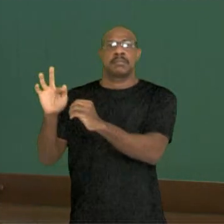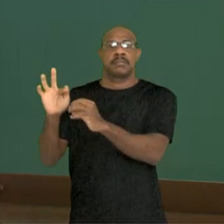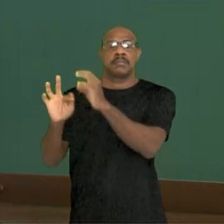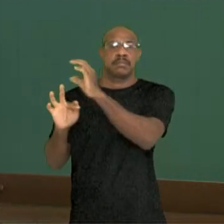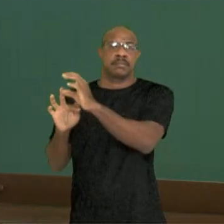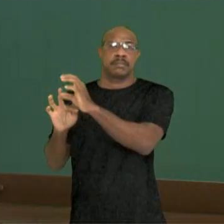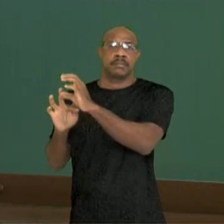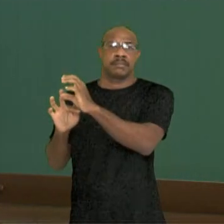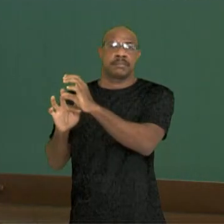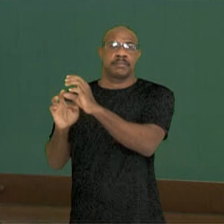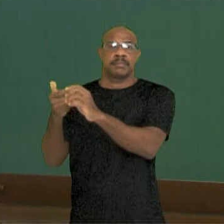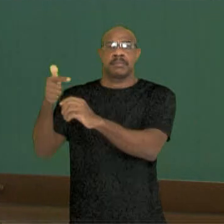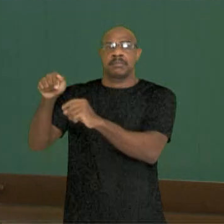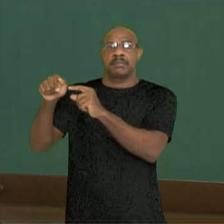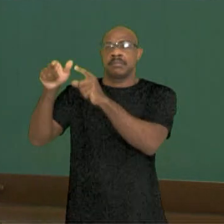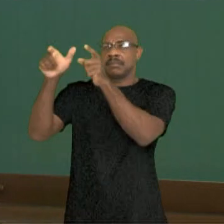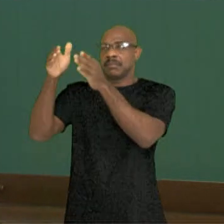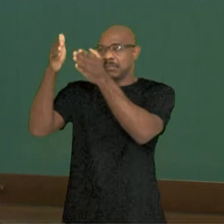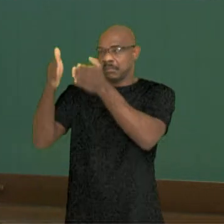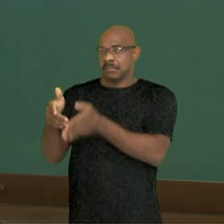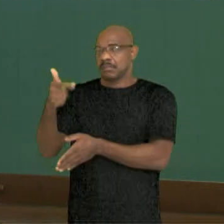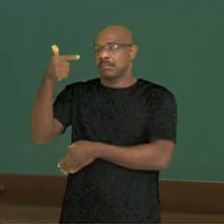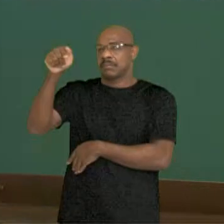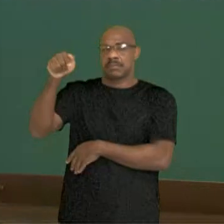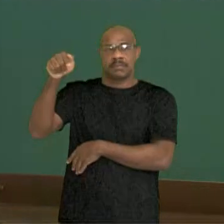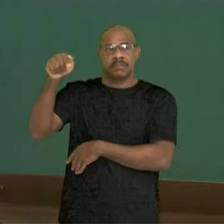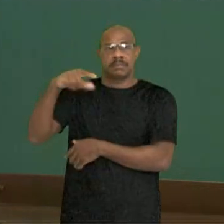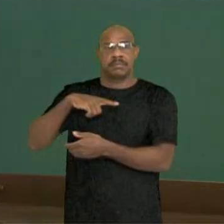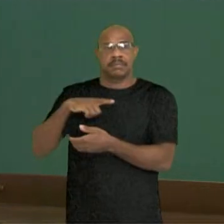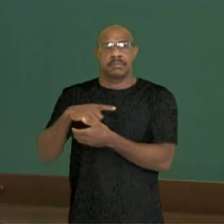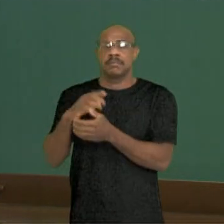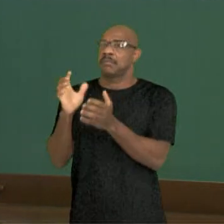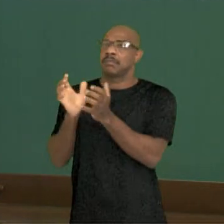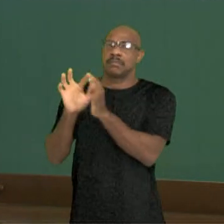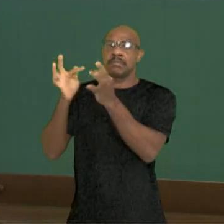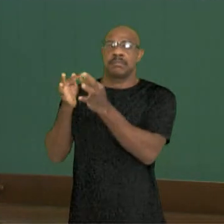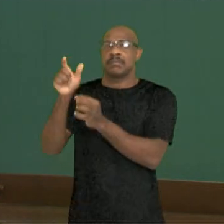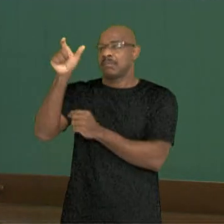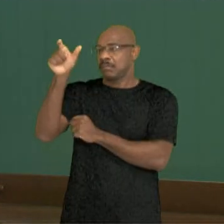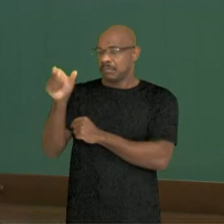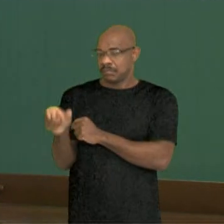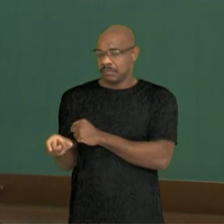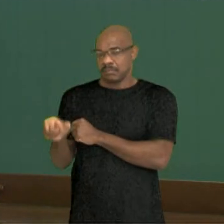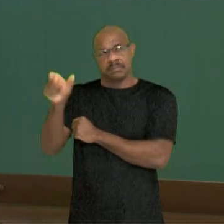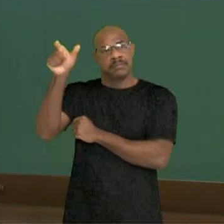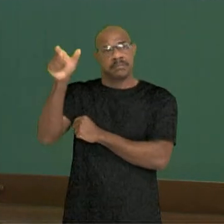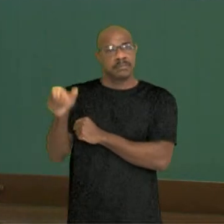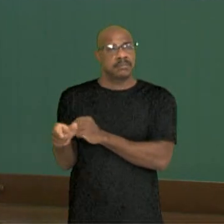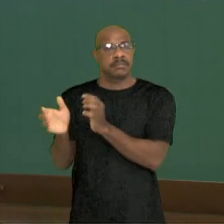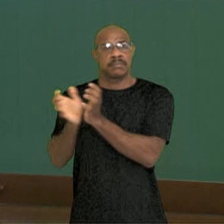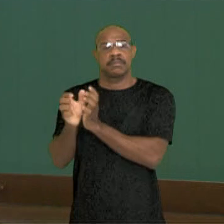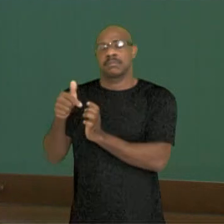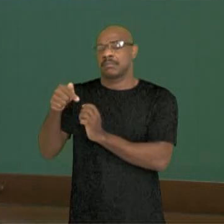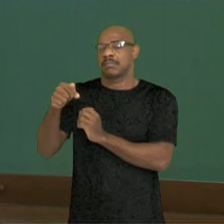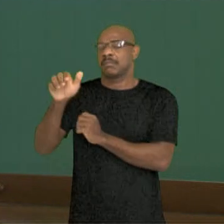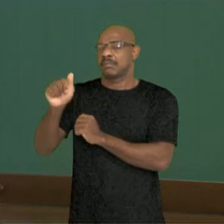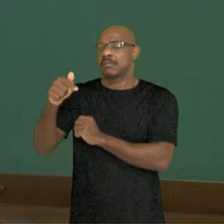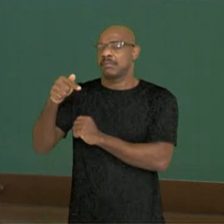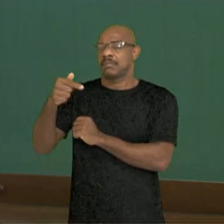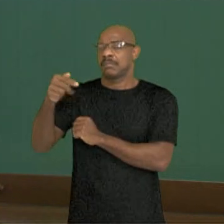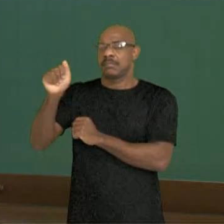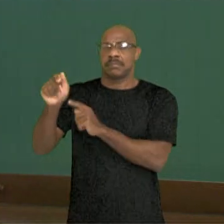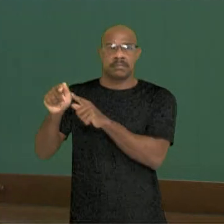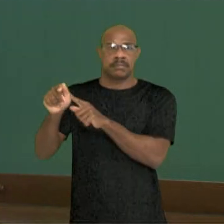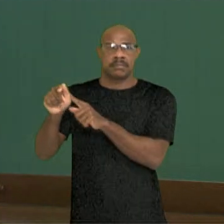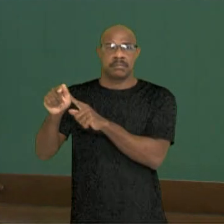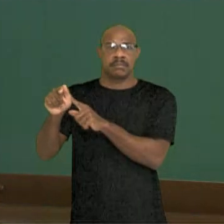coluna 17, ou grupo do flúor, ou família do flúor, ou então grupo 7A, 7 elétrons no